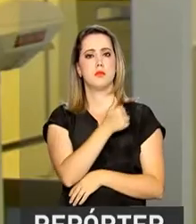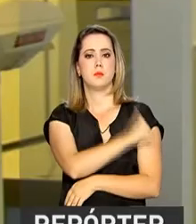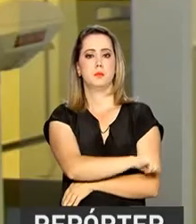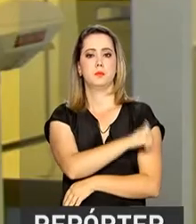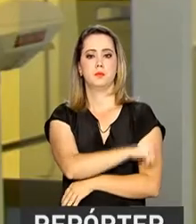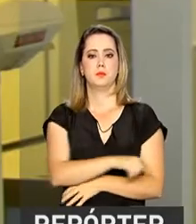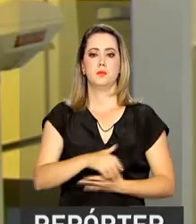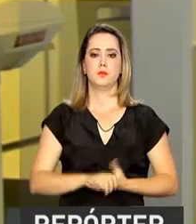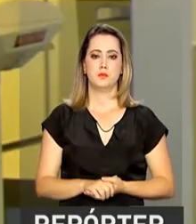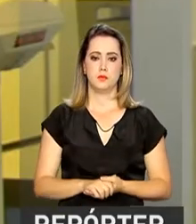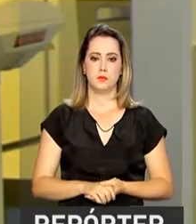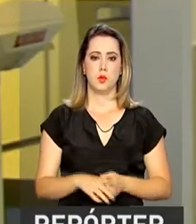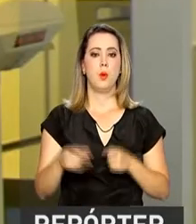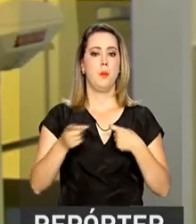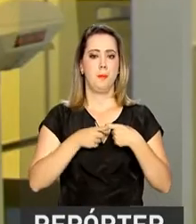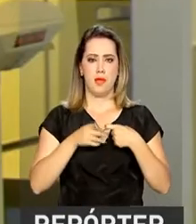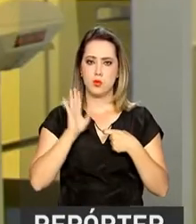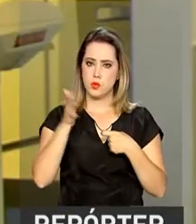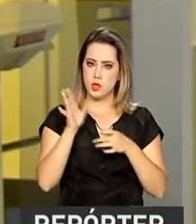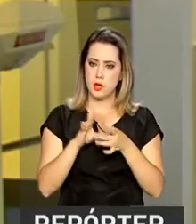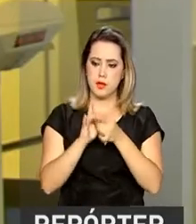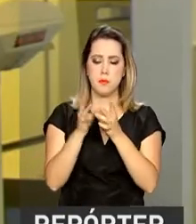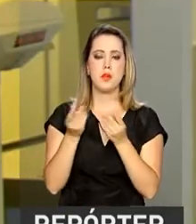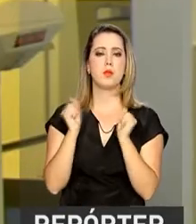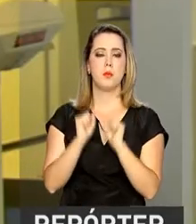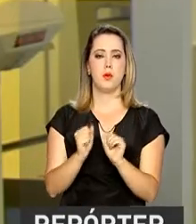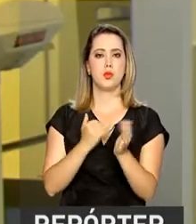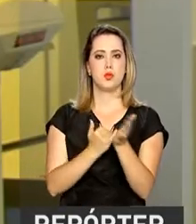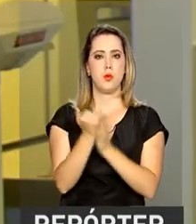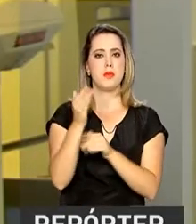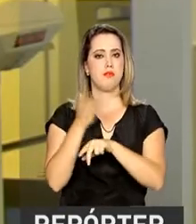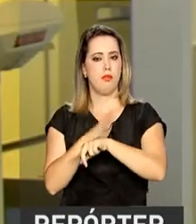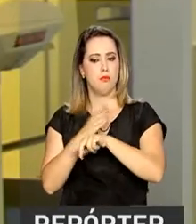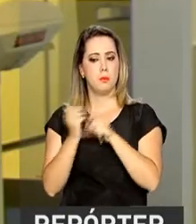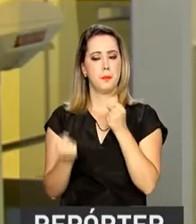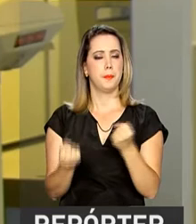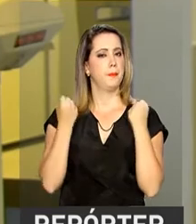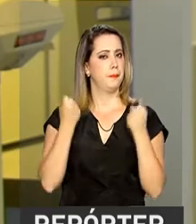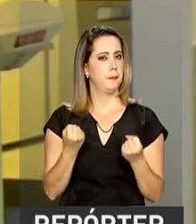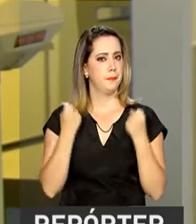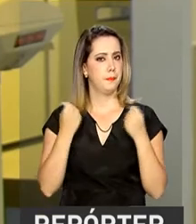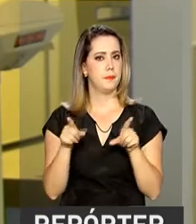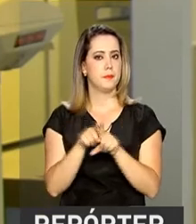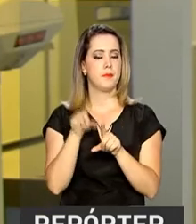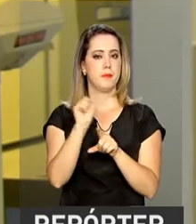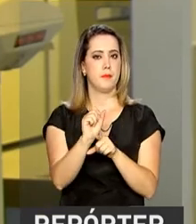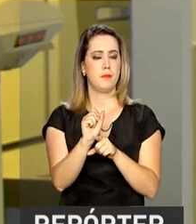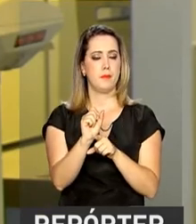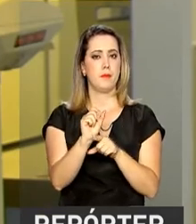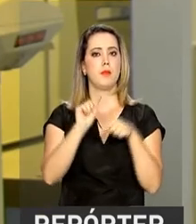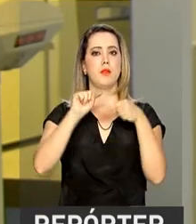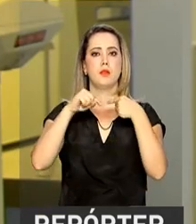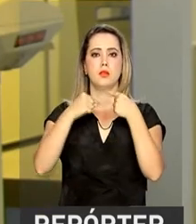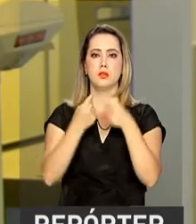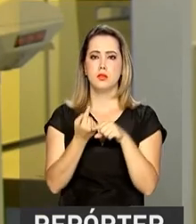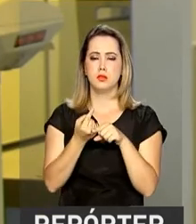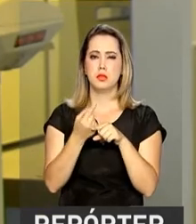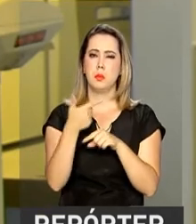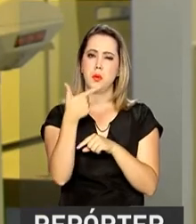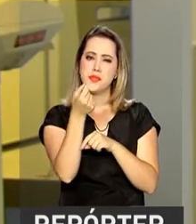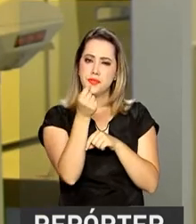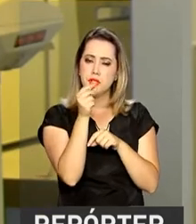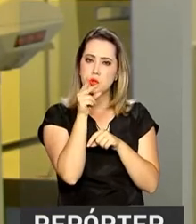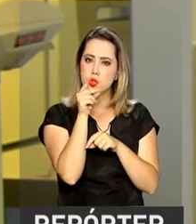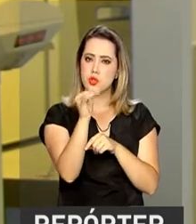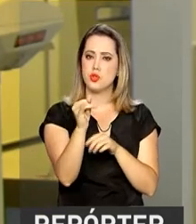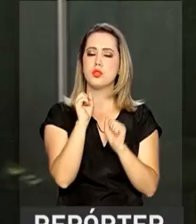O ortopedista já até liberou a fisioterapia, falou que já pode recomeçar e... depois, daqui uns 20 dias,